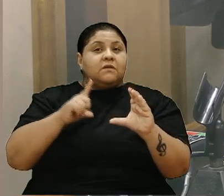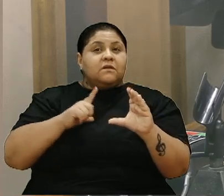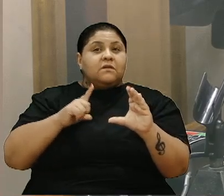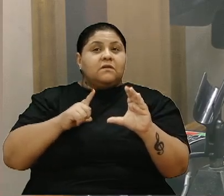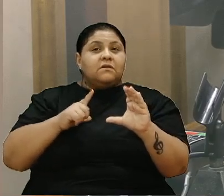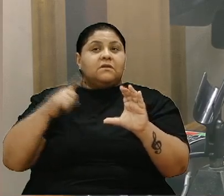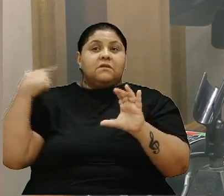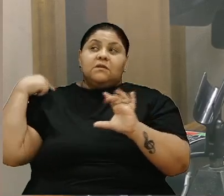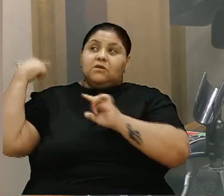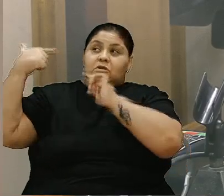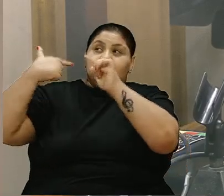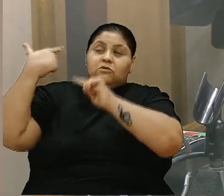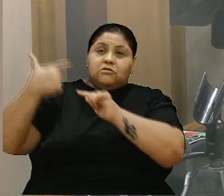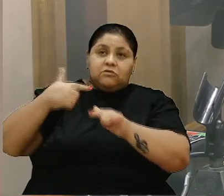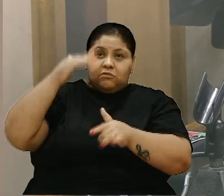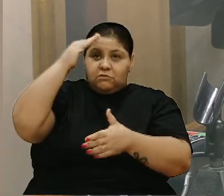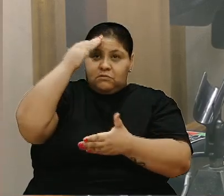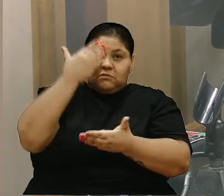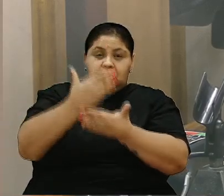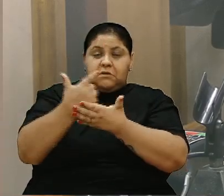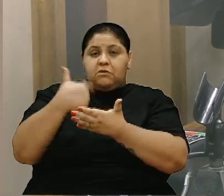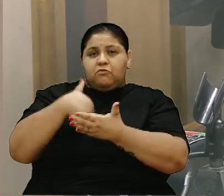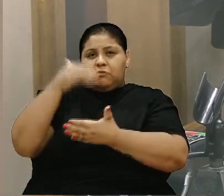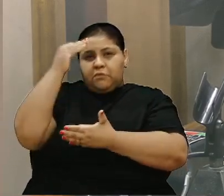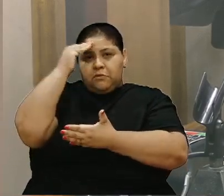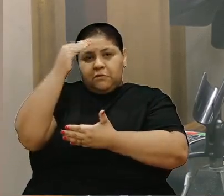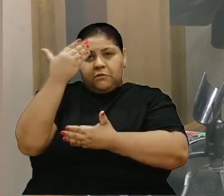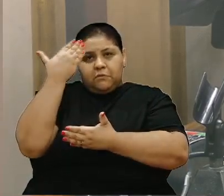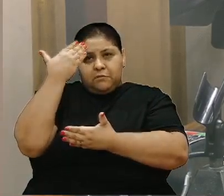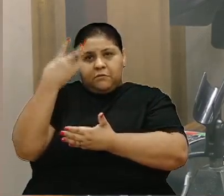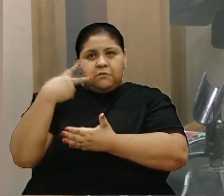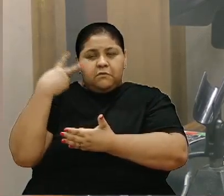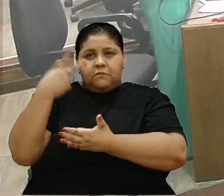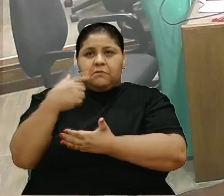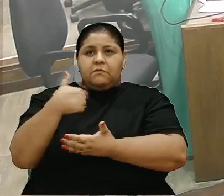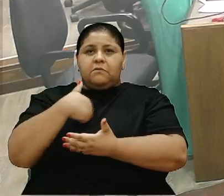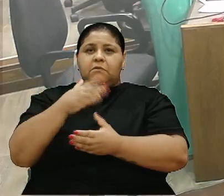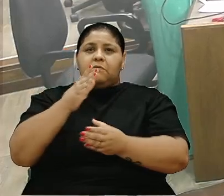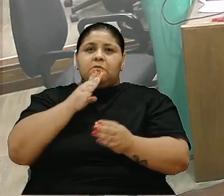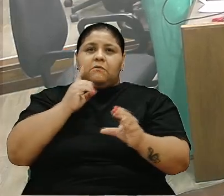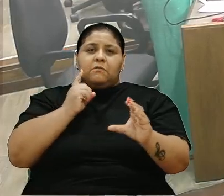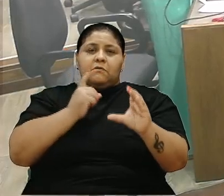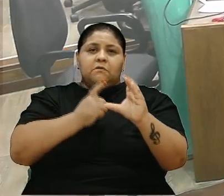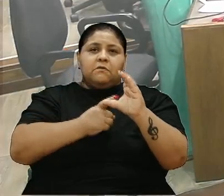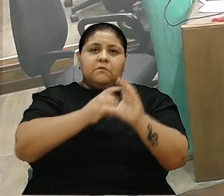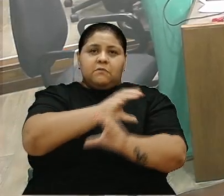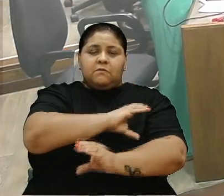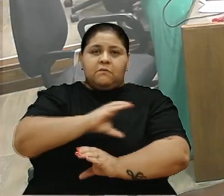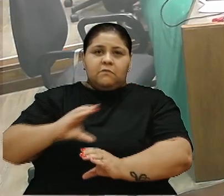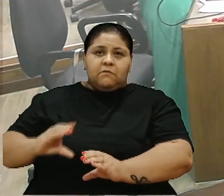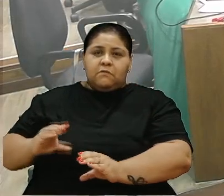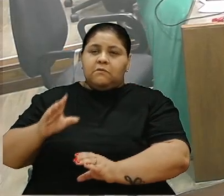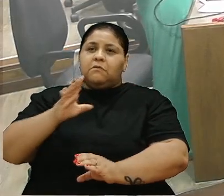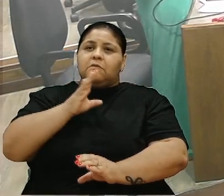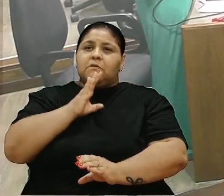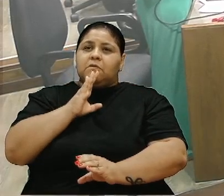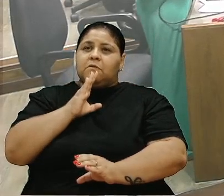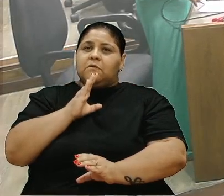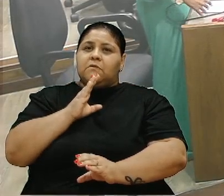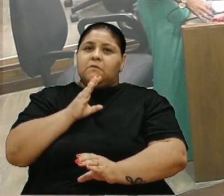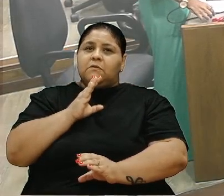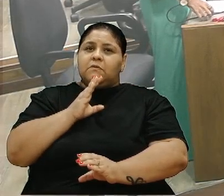suas crenças, que, por mim, são respeitadas. Obrigado, vereador. Bom, eu conheço comunista que é cristão e conheço